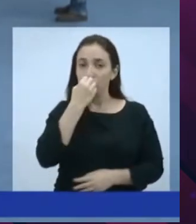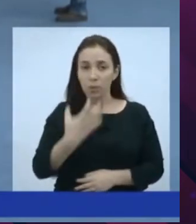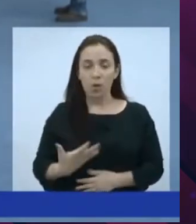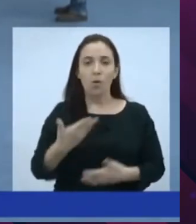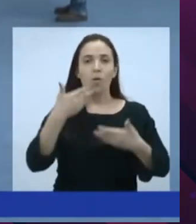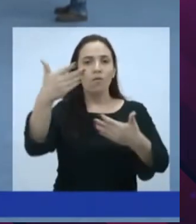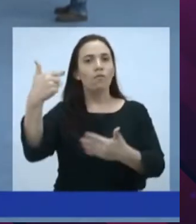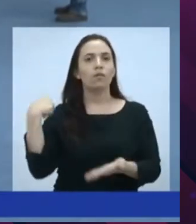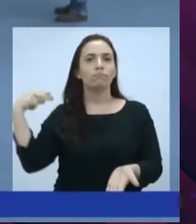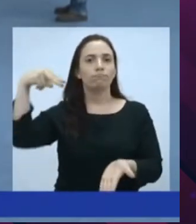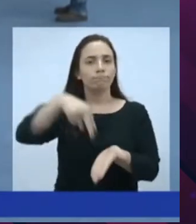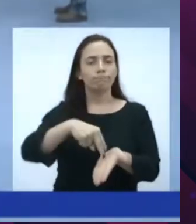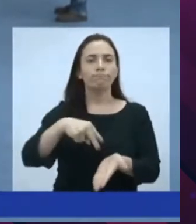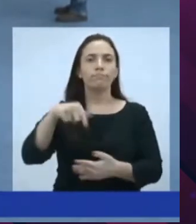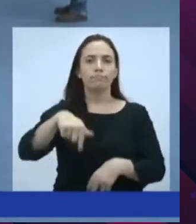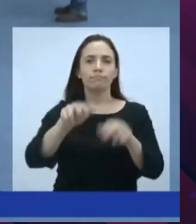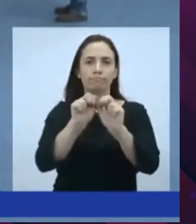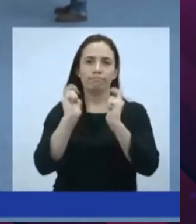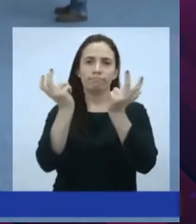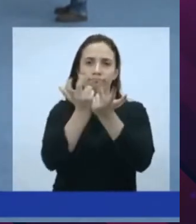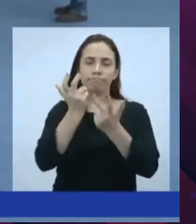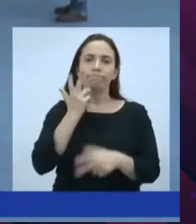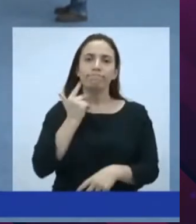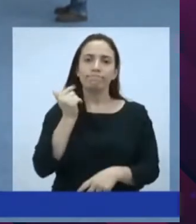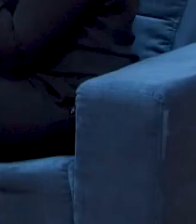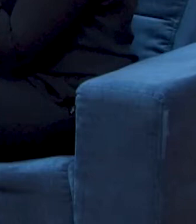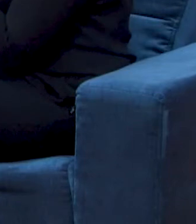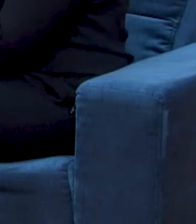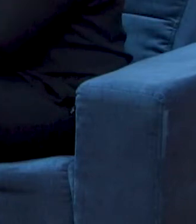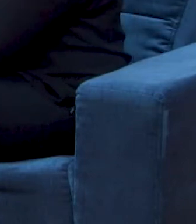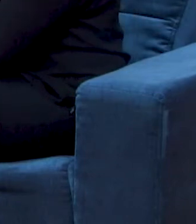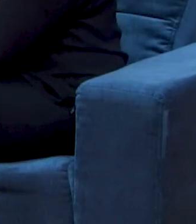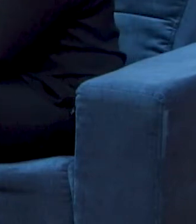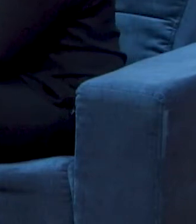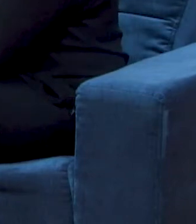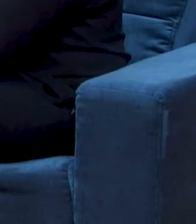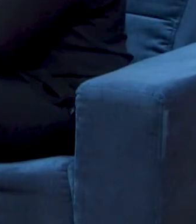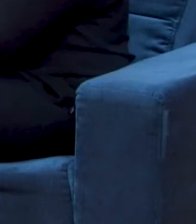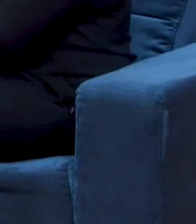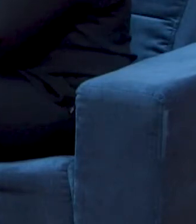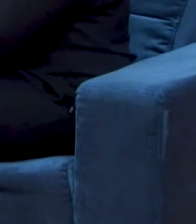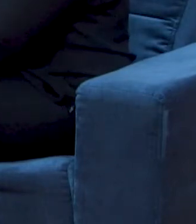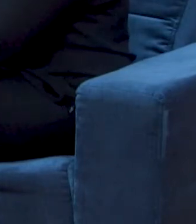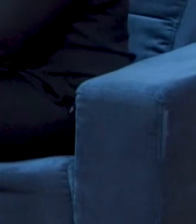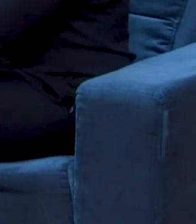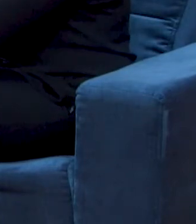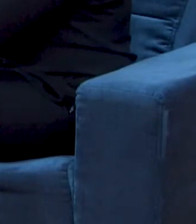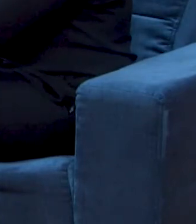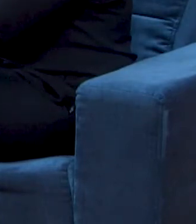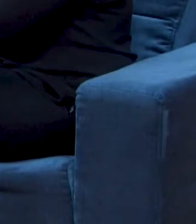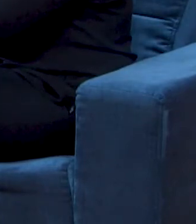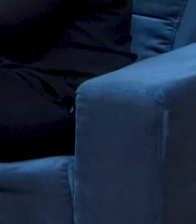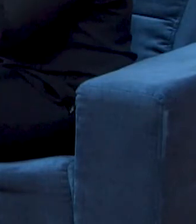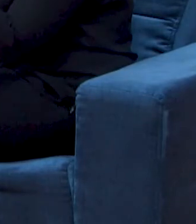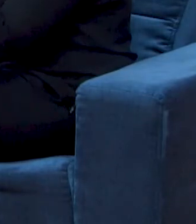assume O restante das horas Mas cansa Minha filha Cansa Certeza Porque é trabalho